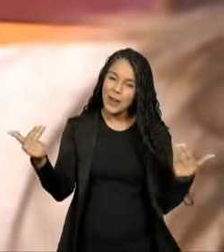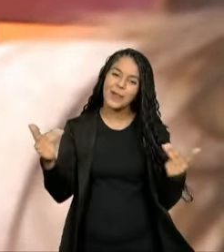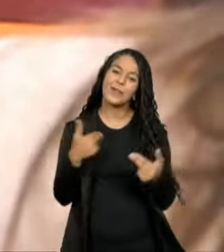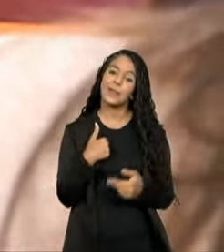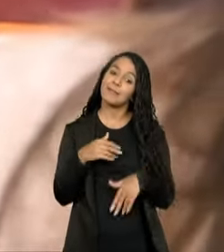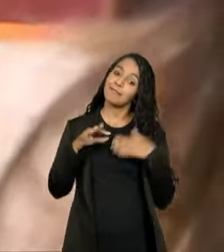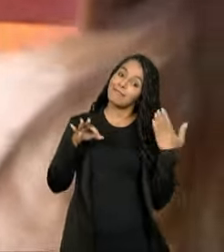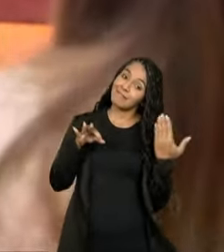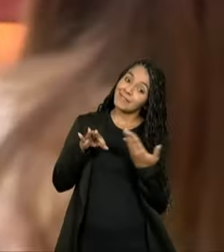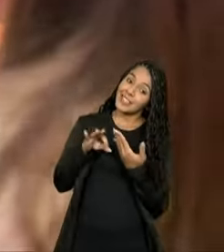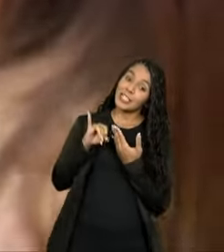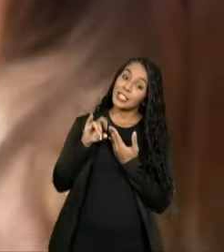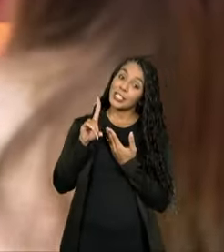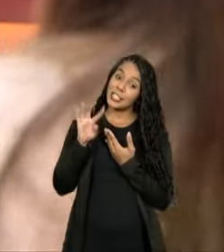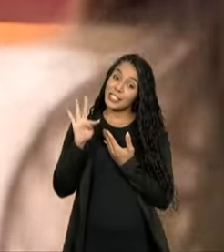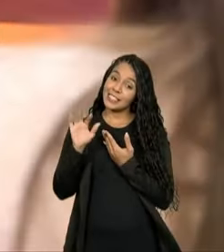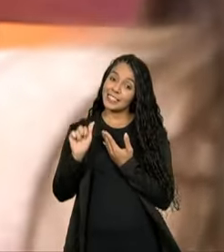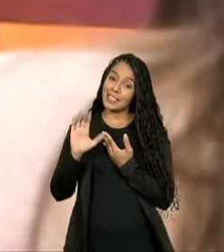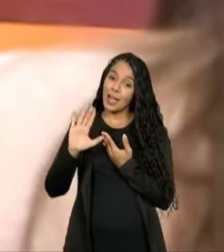dita cuja.